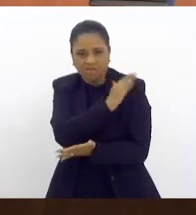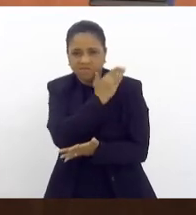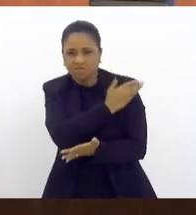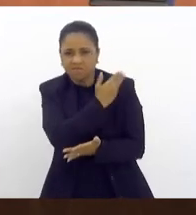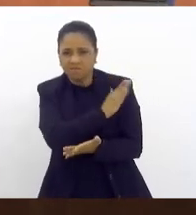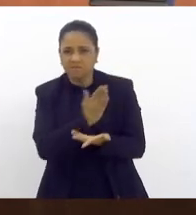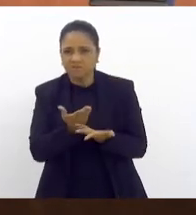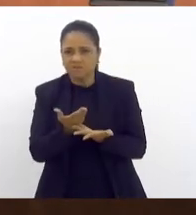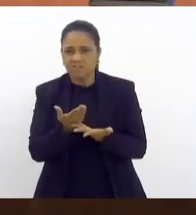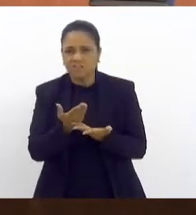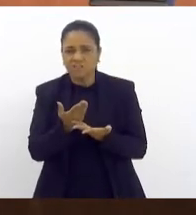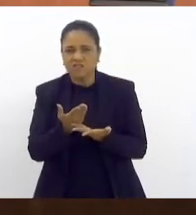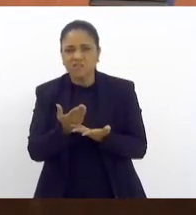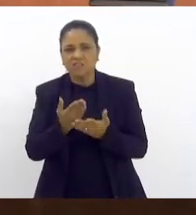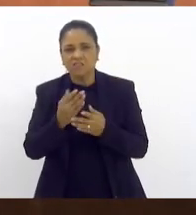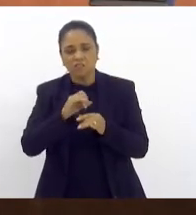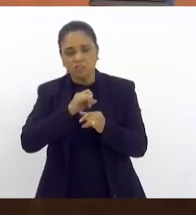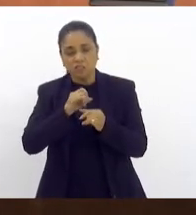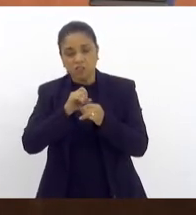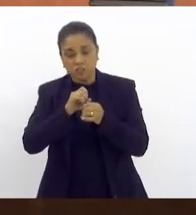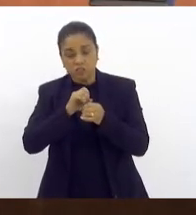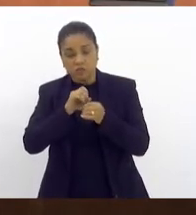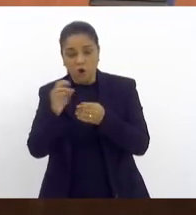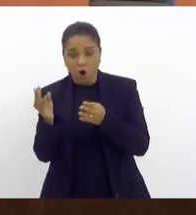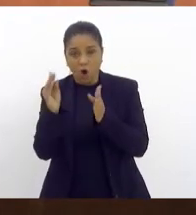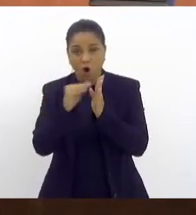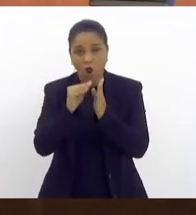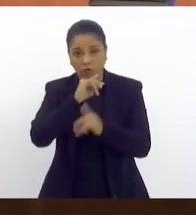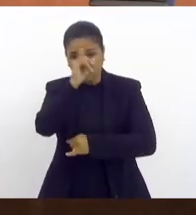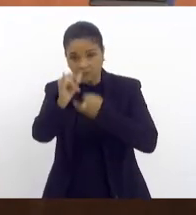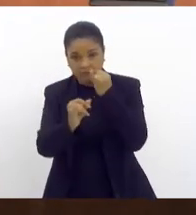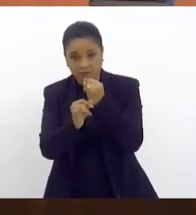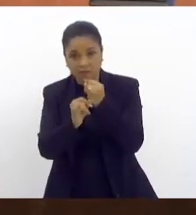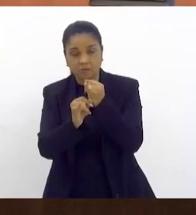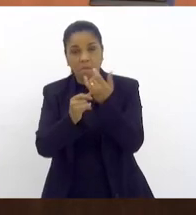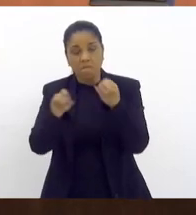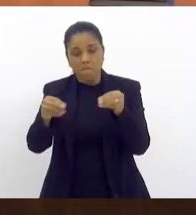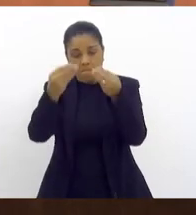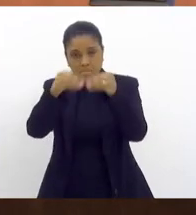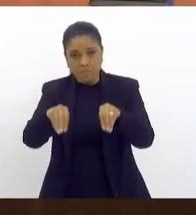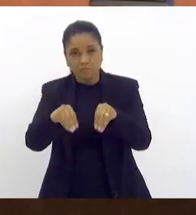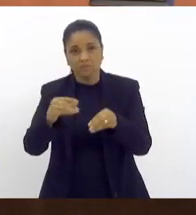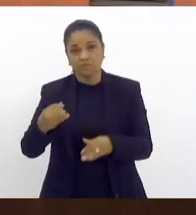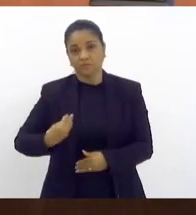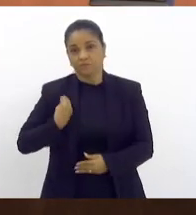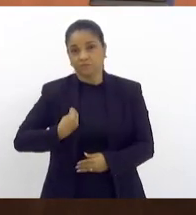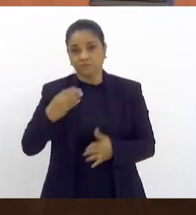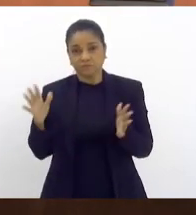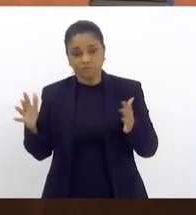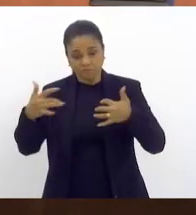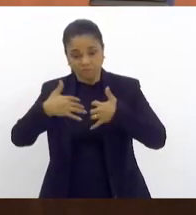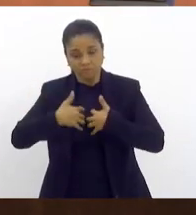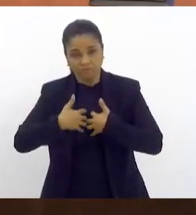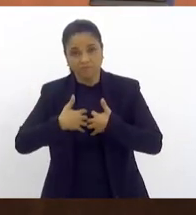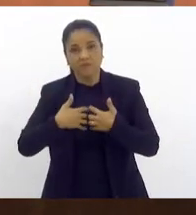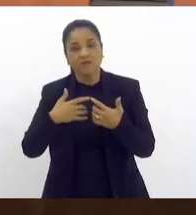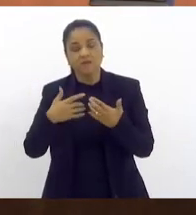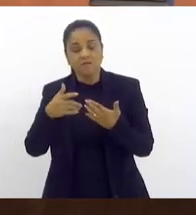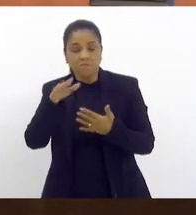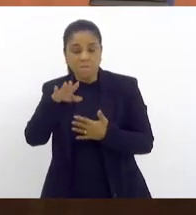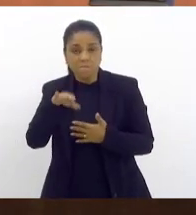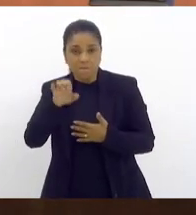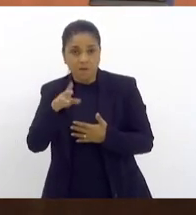e jogam isso na internet prejudicando muito a vida dos autistas porque os maiores relatos que eu tenho das Mães e dos Pais